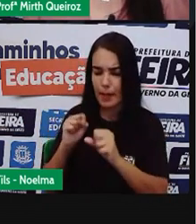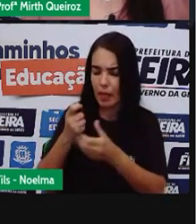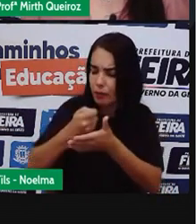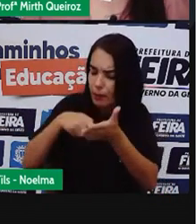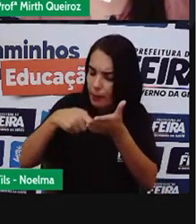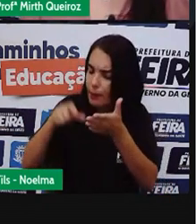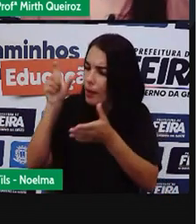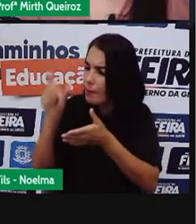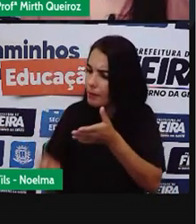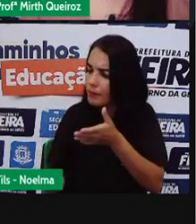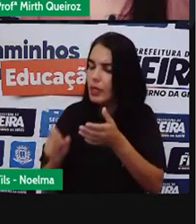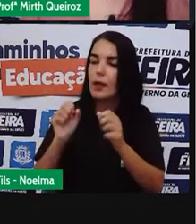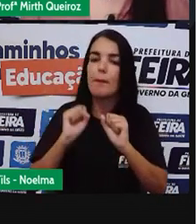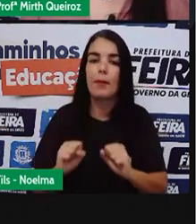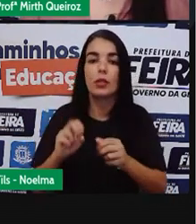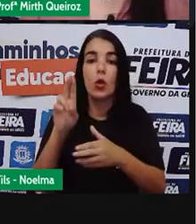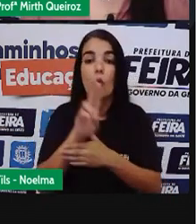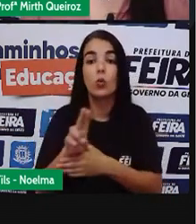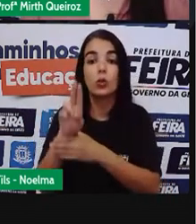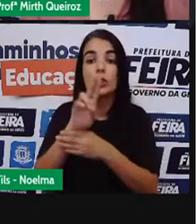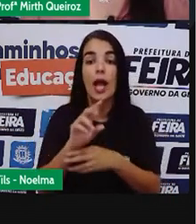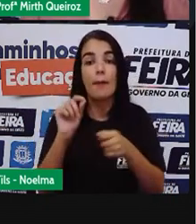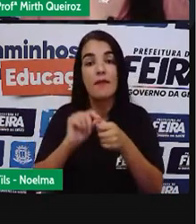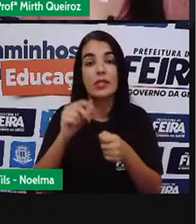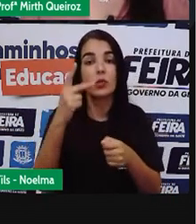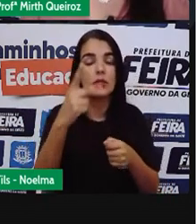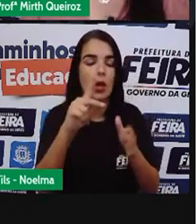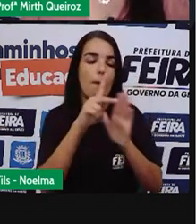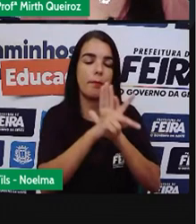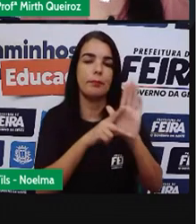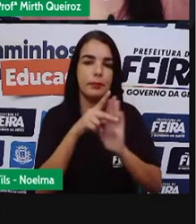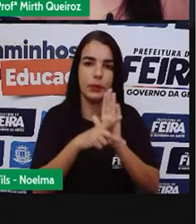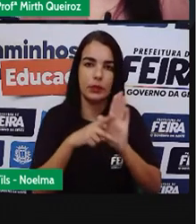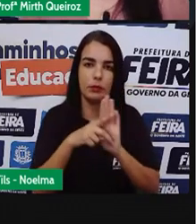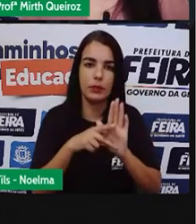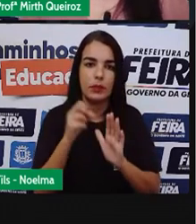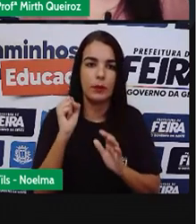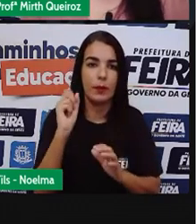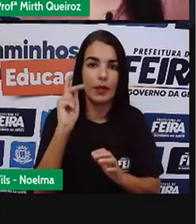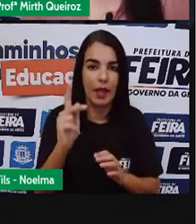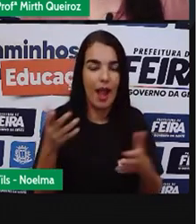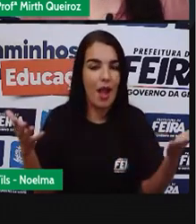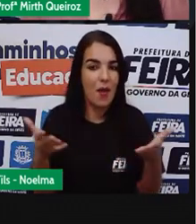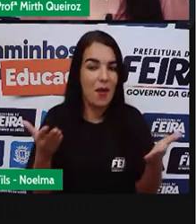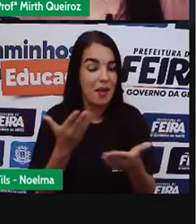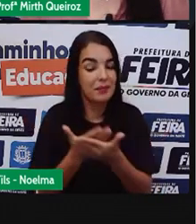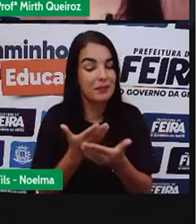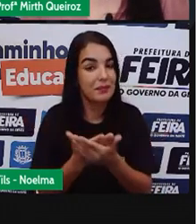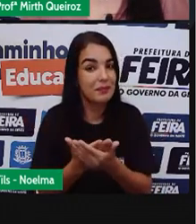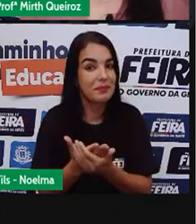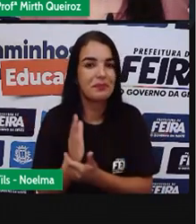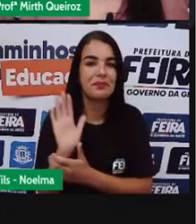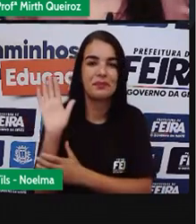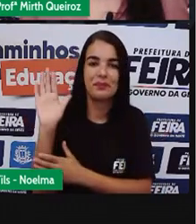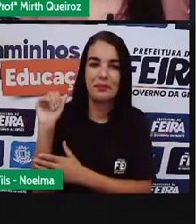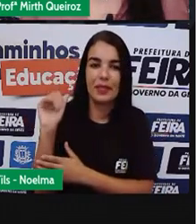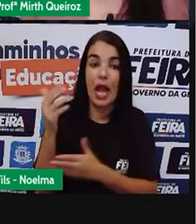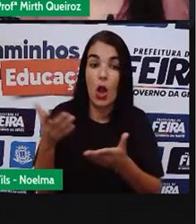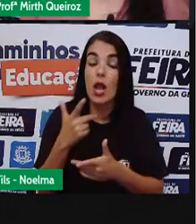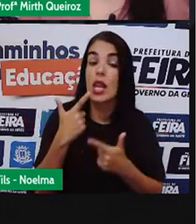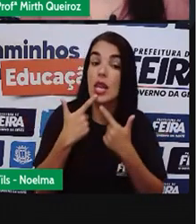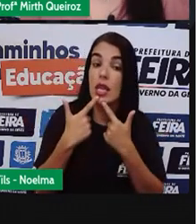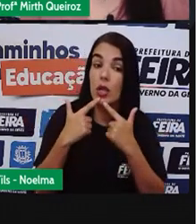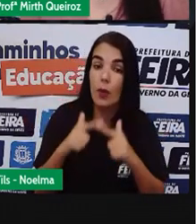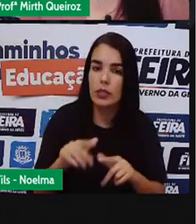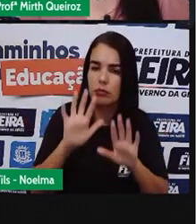possam utilizar na produção do seu poema, certo? A nossa aula ela vai ficando por aqui, aula de linguagens,